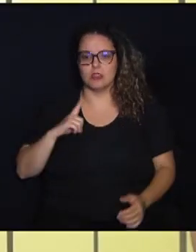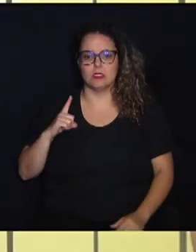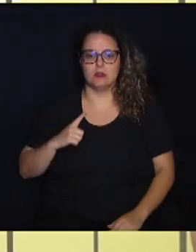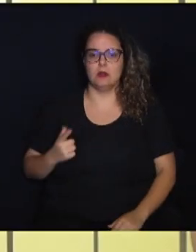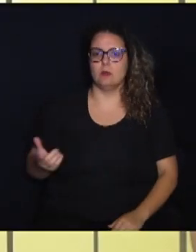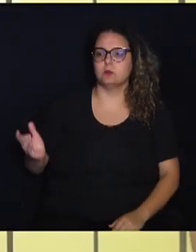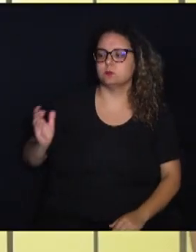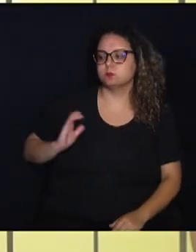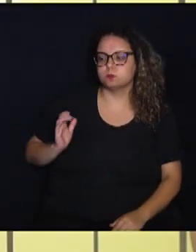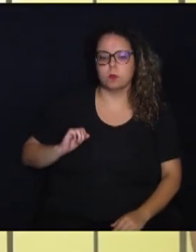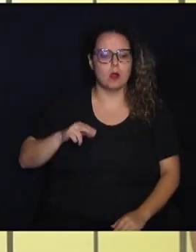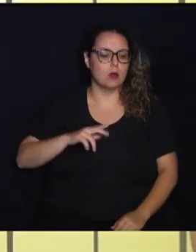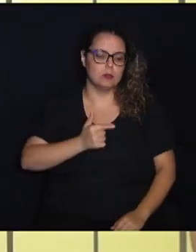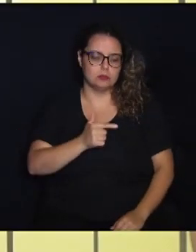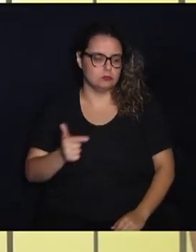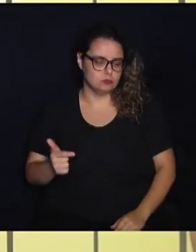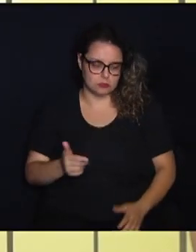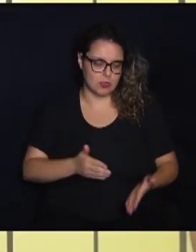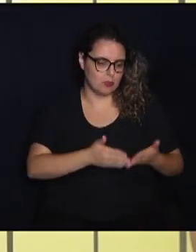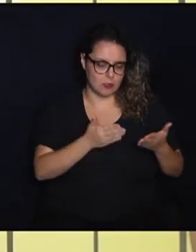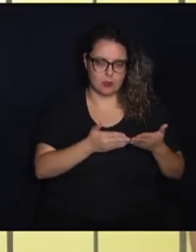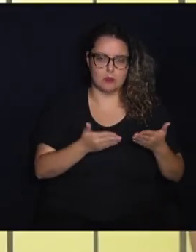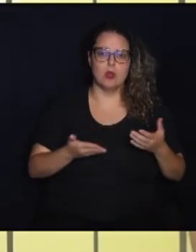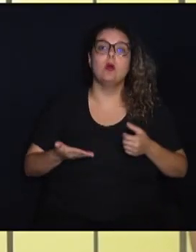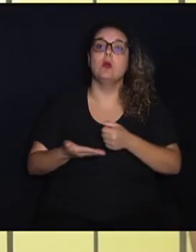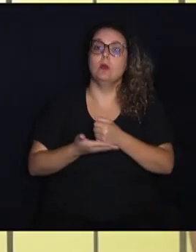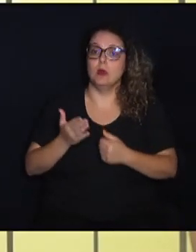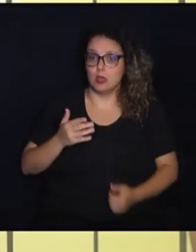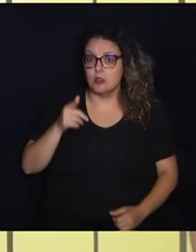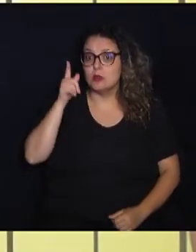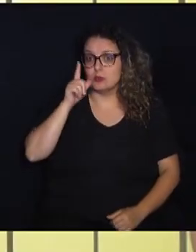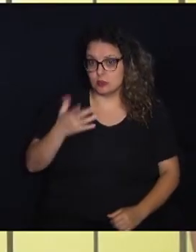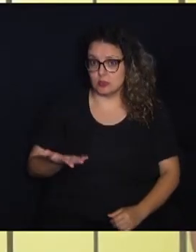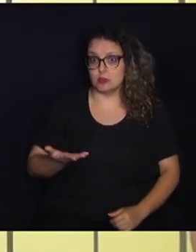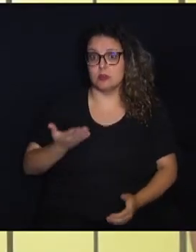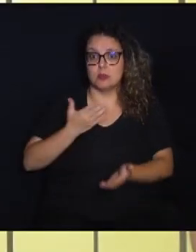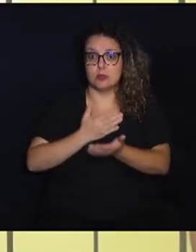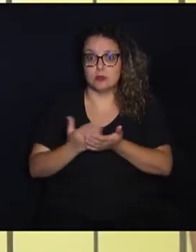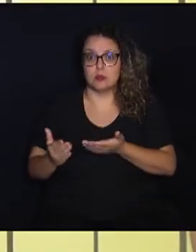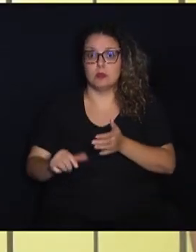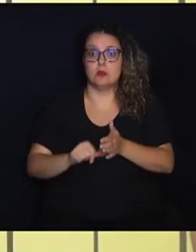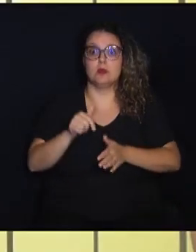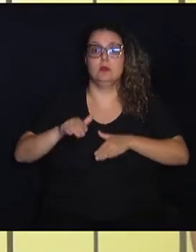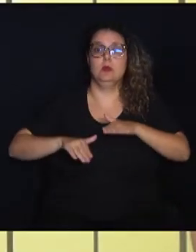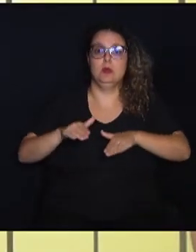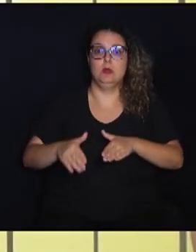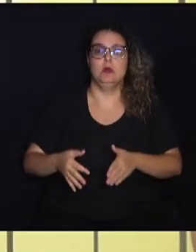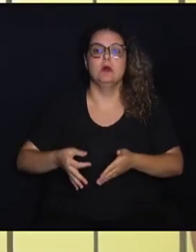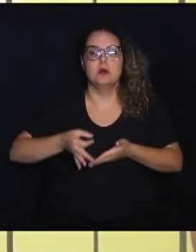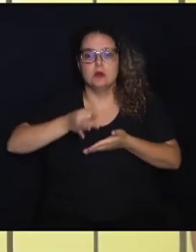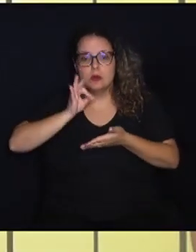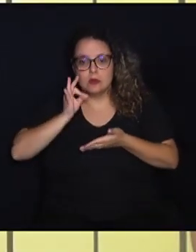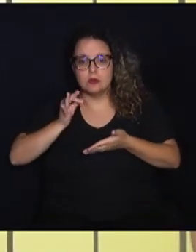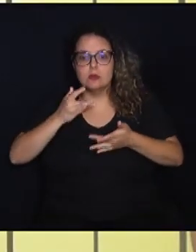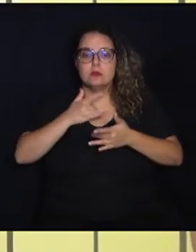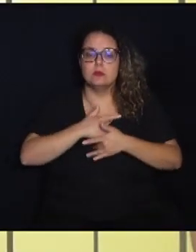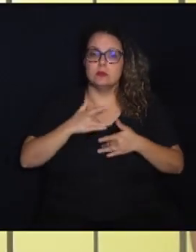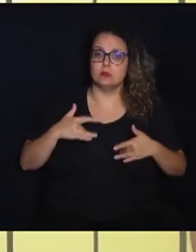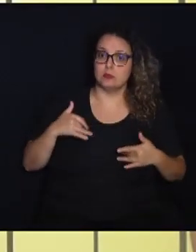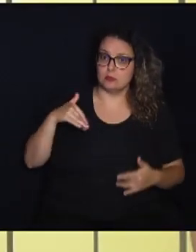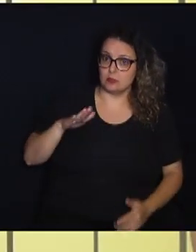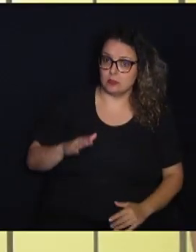tem condição, eu acho que o básico funciona. Então, começar pelos primeiros passos. Um café da manhã mais saudável,